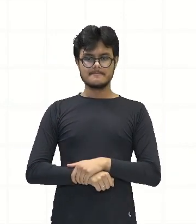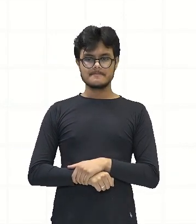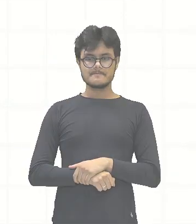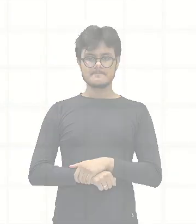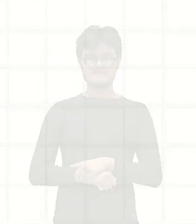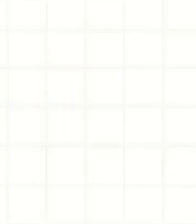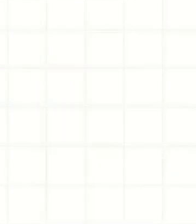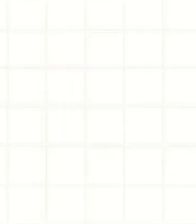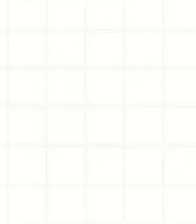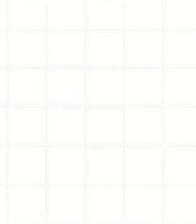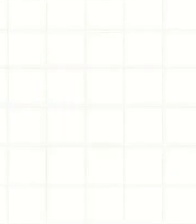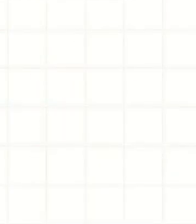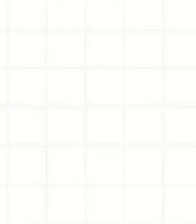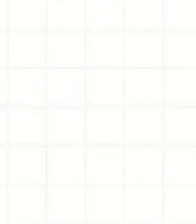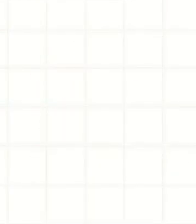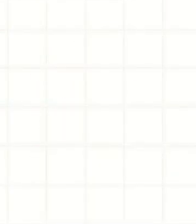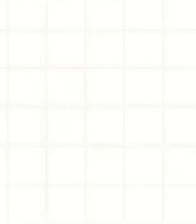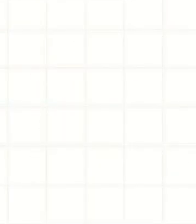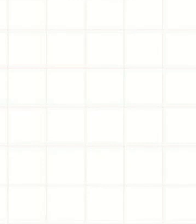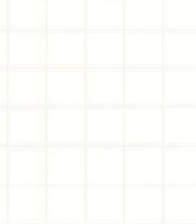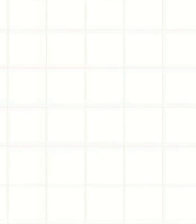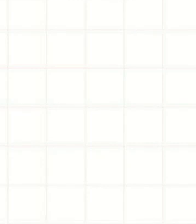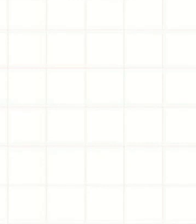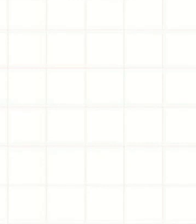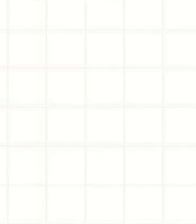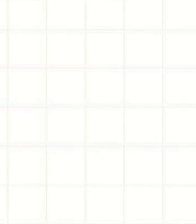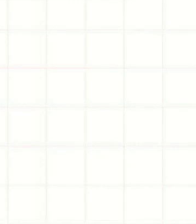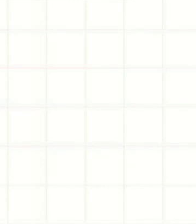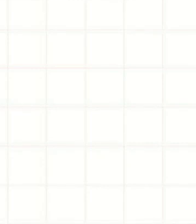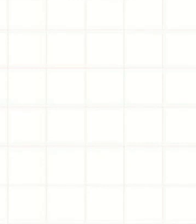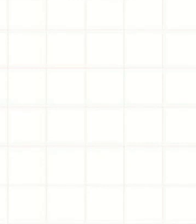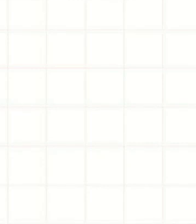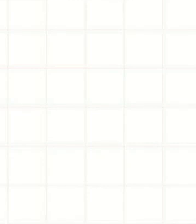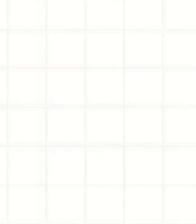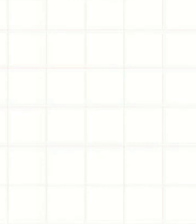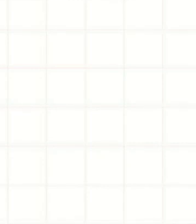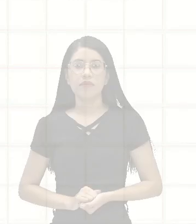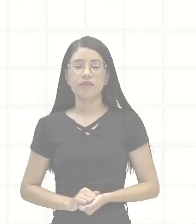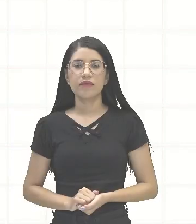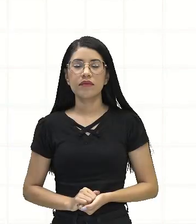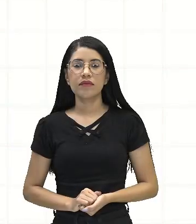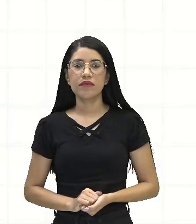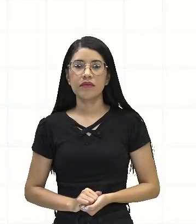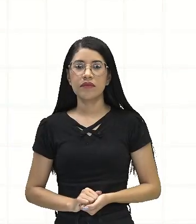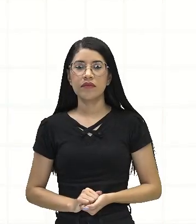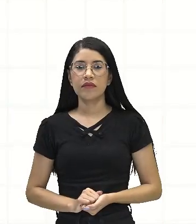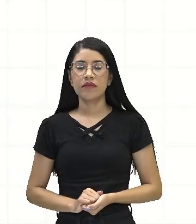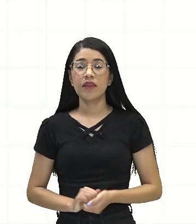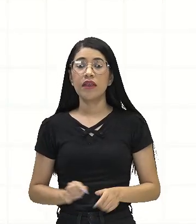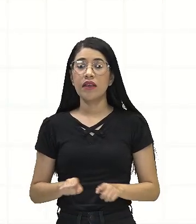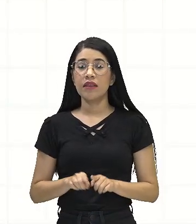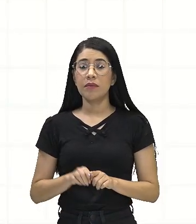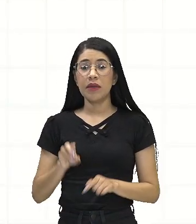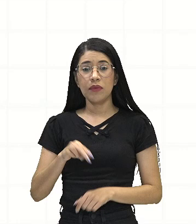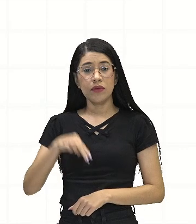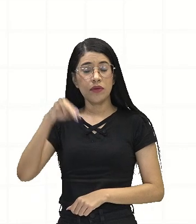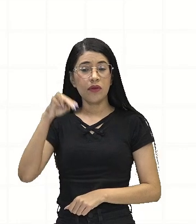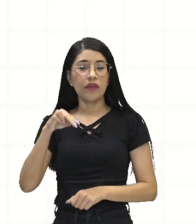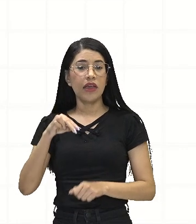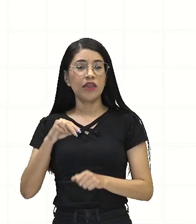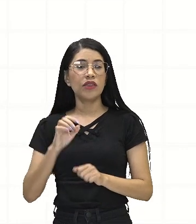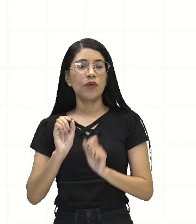a área mais interior ali dos estados do Nordeste, contribuindo assim para a ocupação